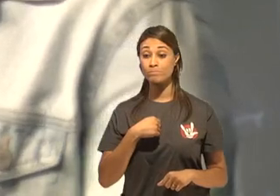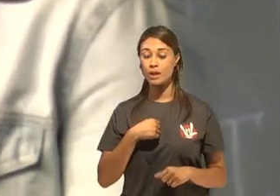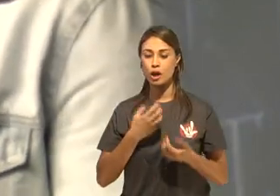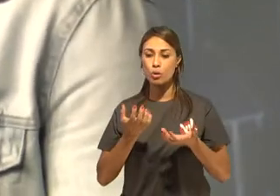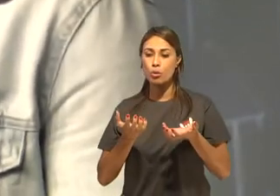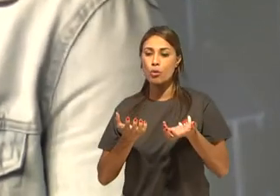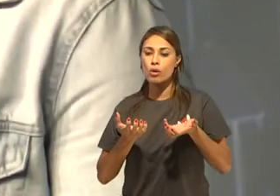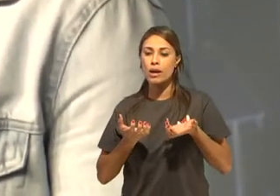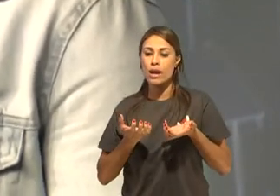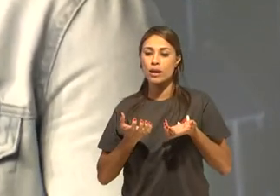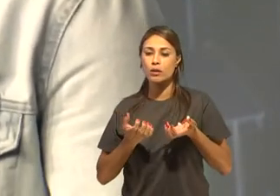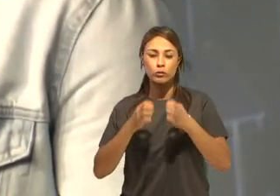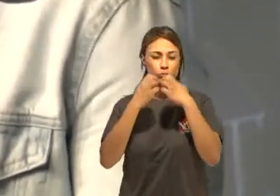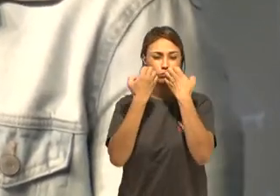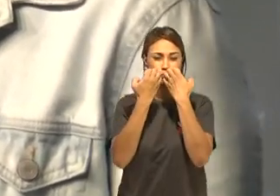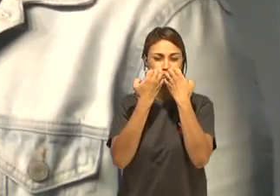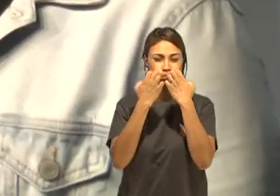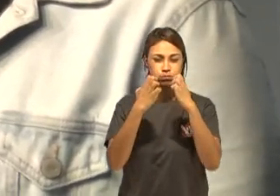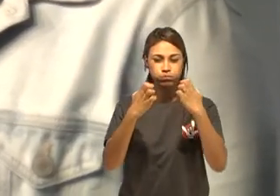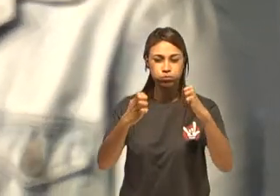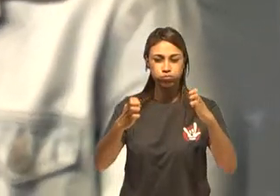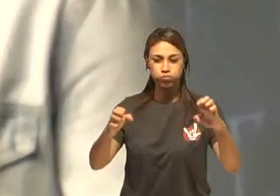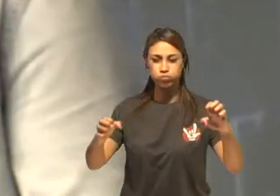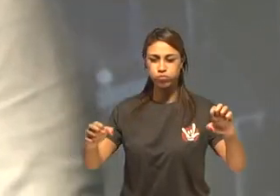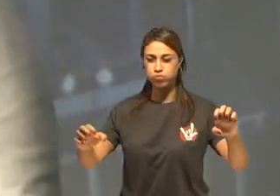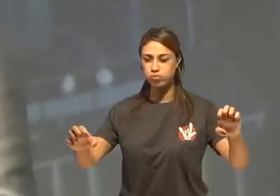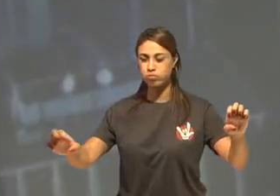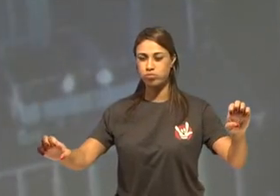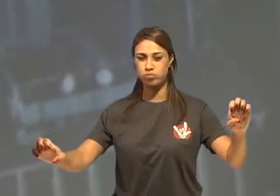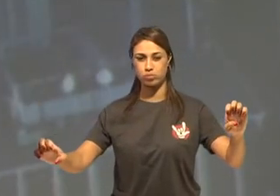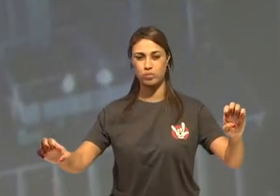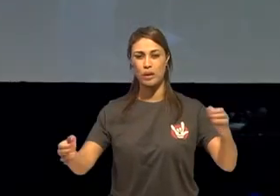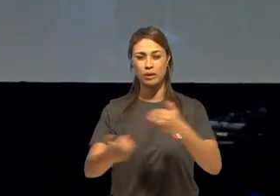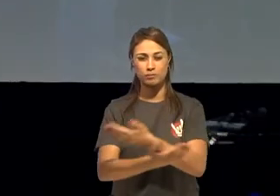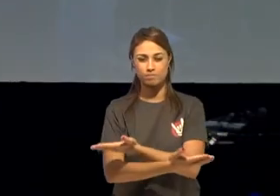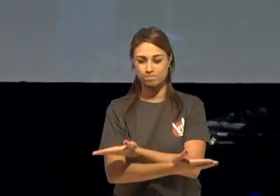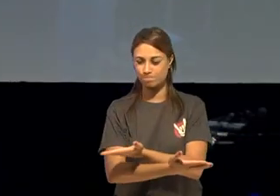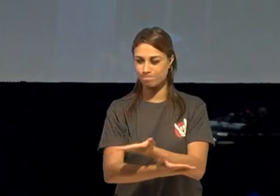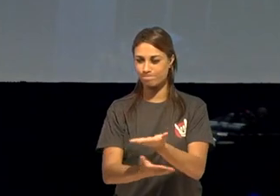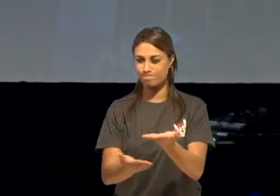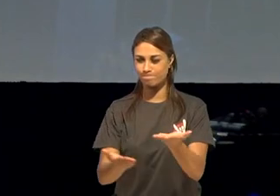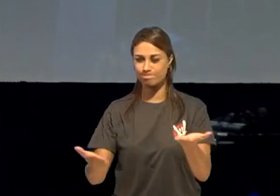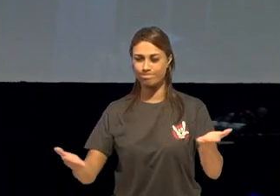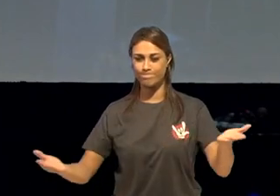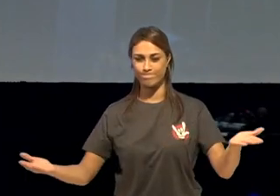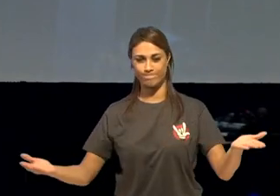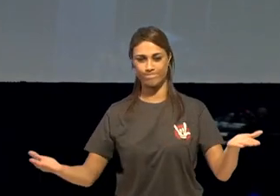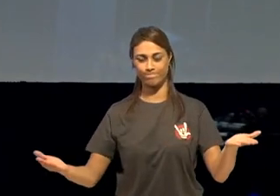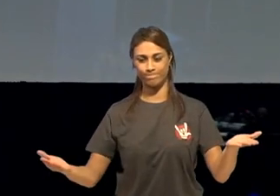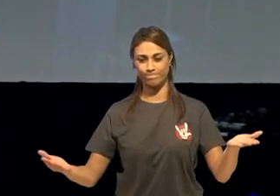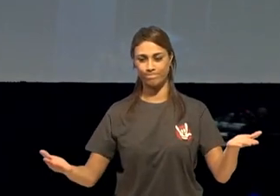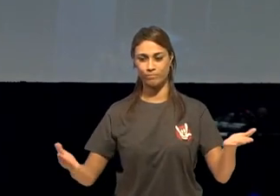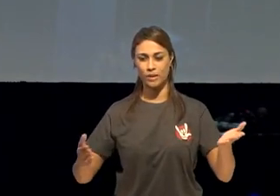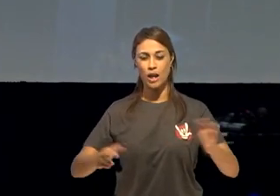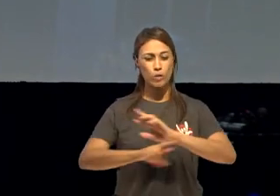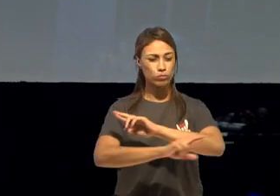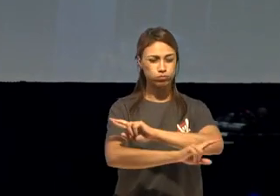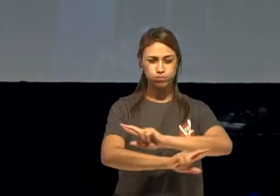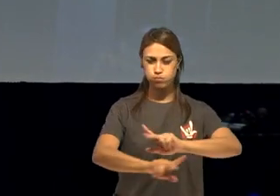para milhares e milhares e não conseguir entregar a minha vida por um.